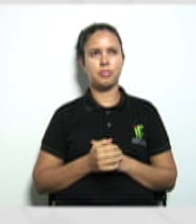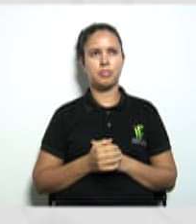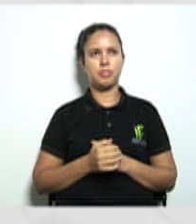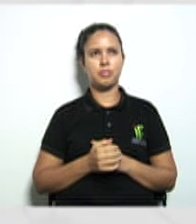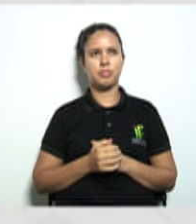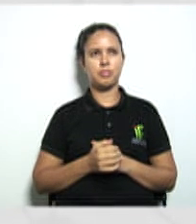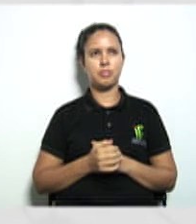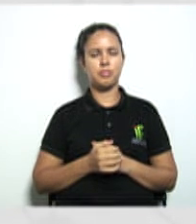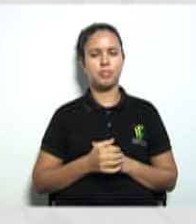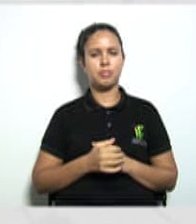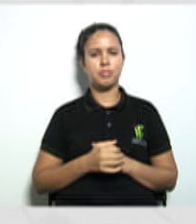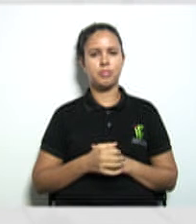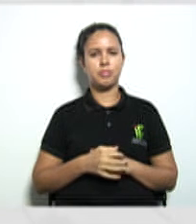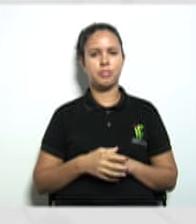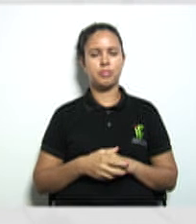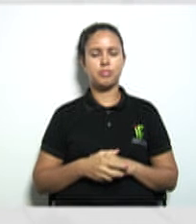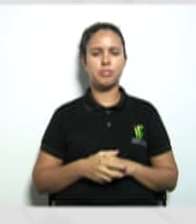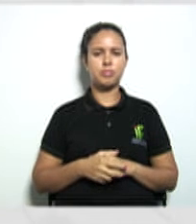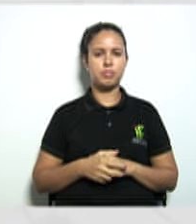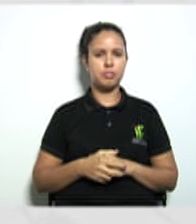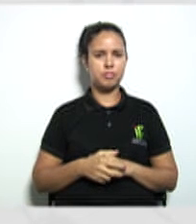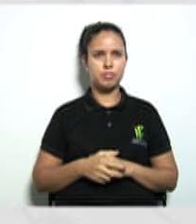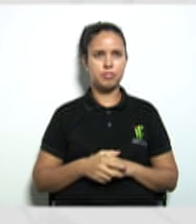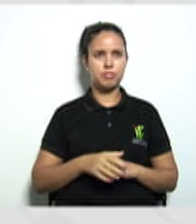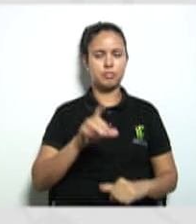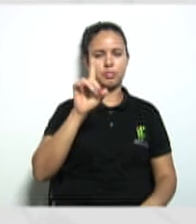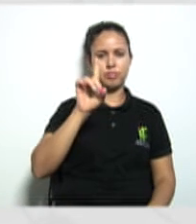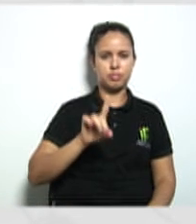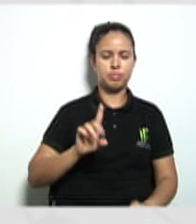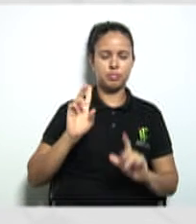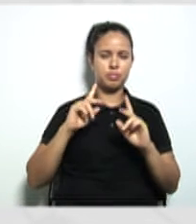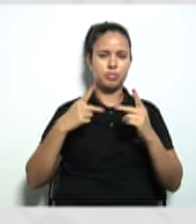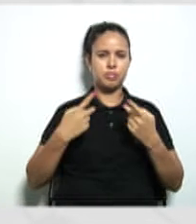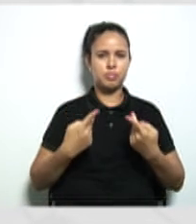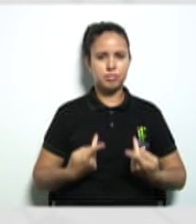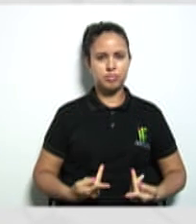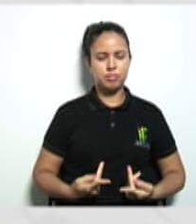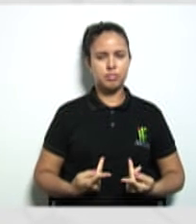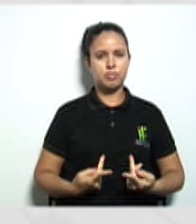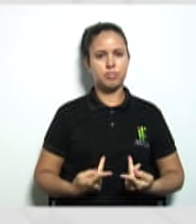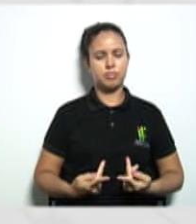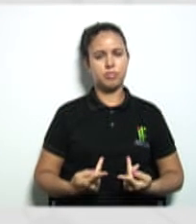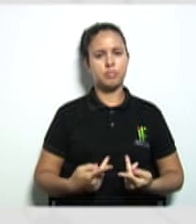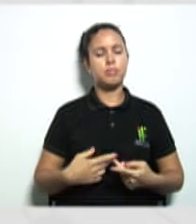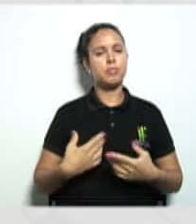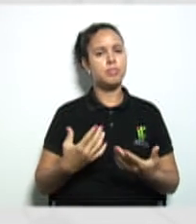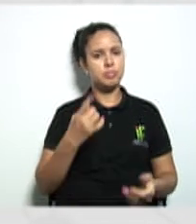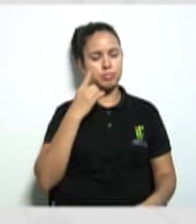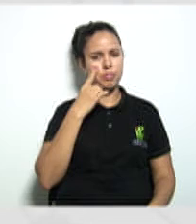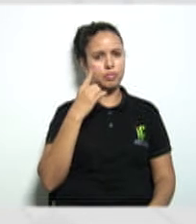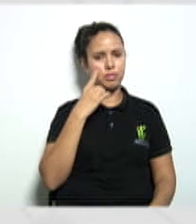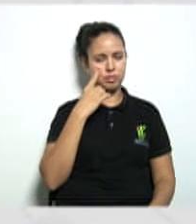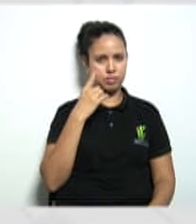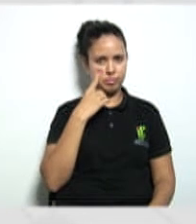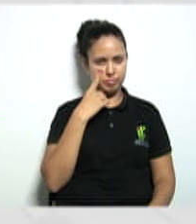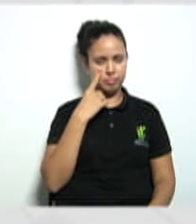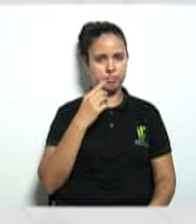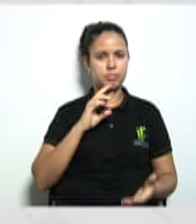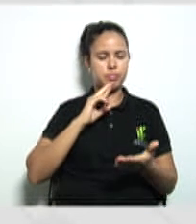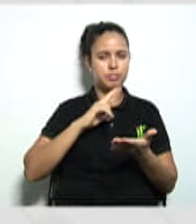B, né? Com qual direito humano esse princípio se realiza? Vamos para o gabarito.